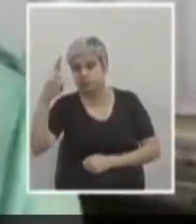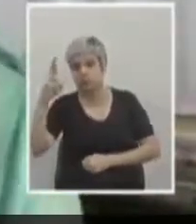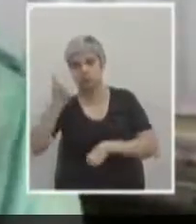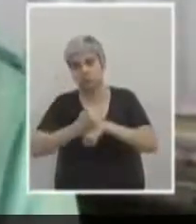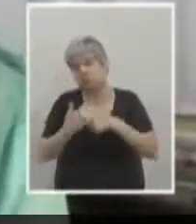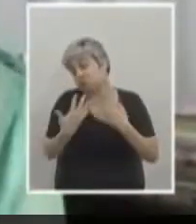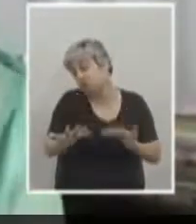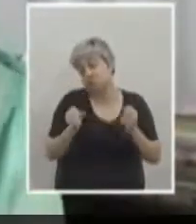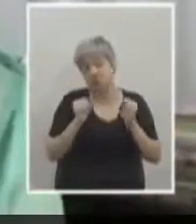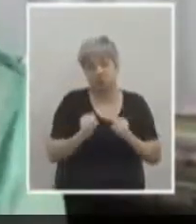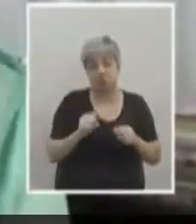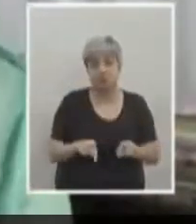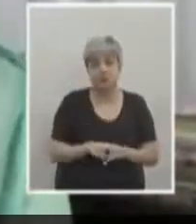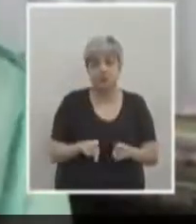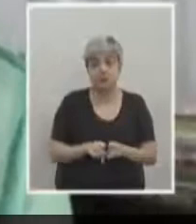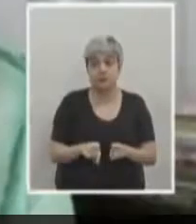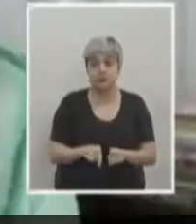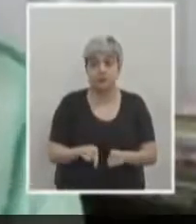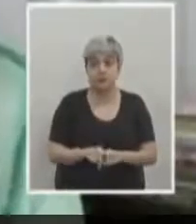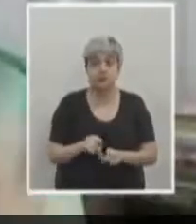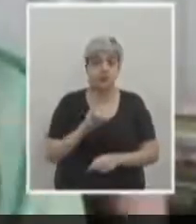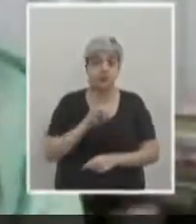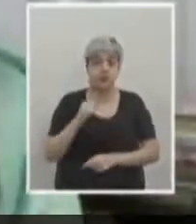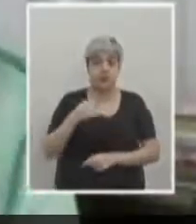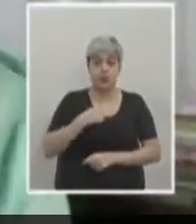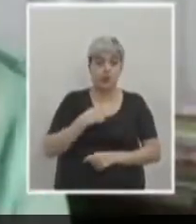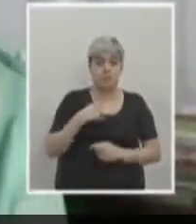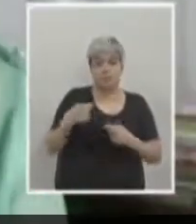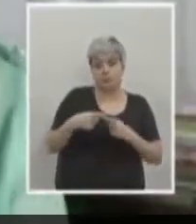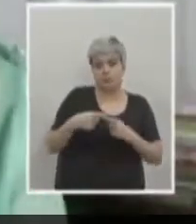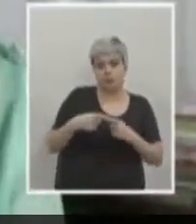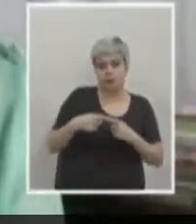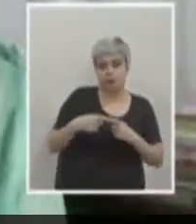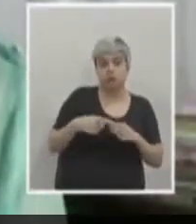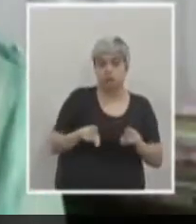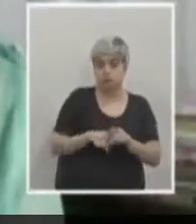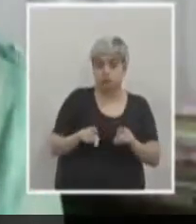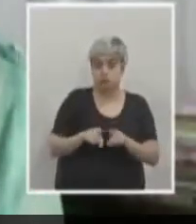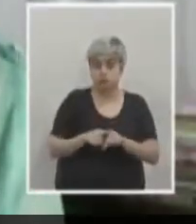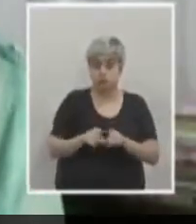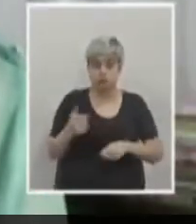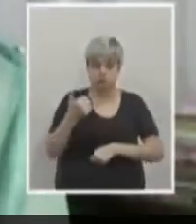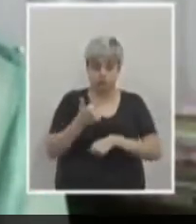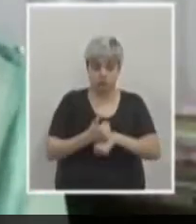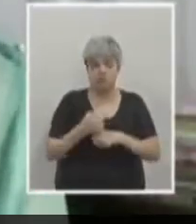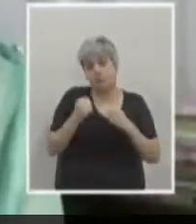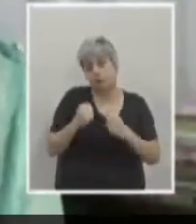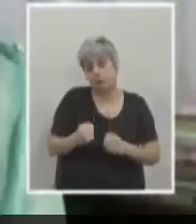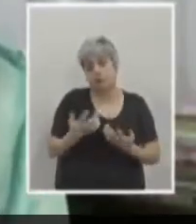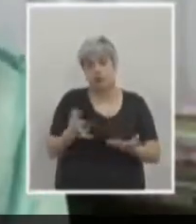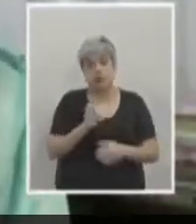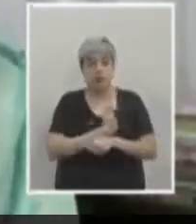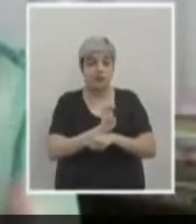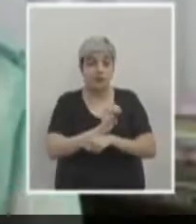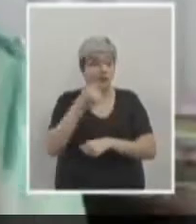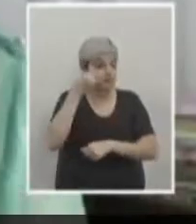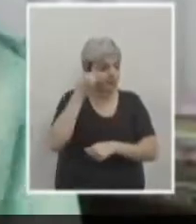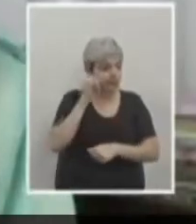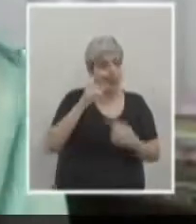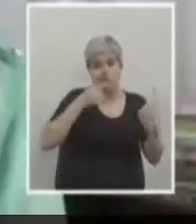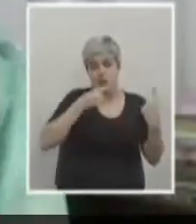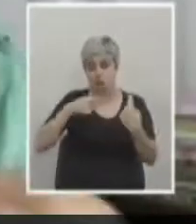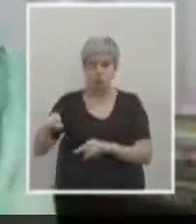não dá substituição, né? Quando eu estou de licença, por exemplo. Cria-se um código de substituição, que aí o Estado não vai ter mais processos reivindicando cargo